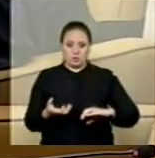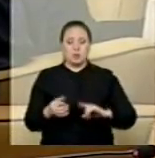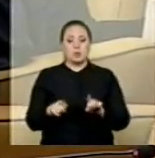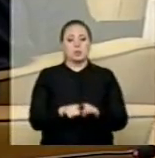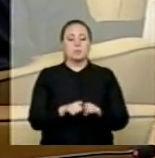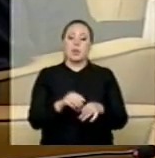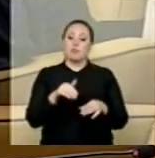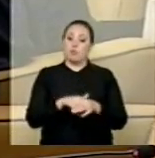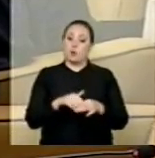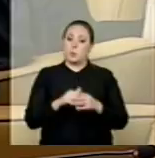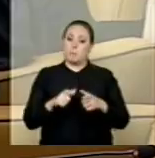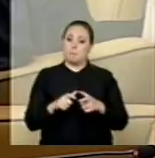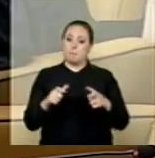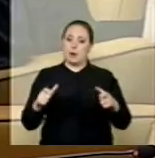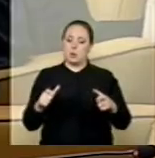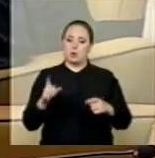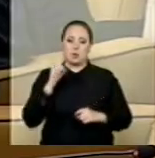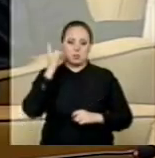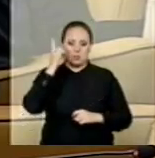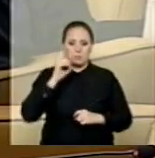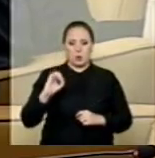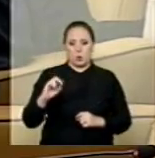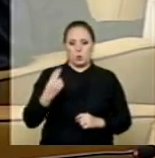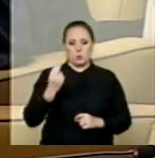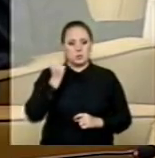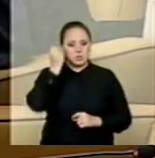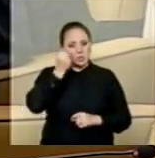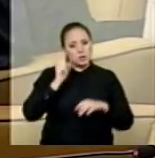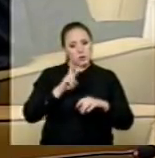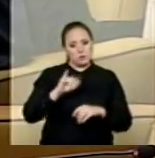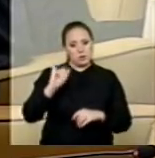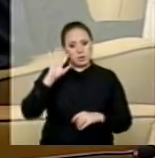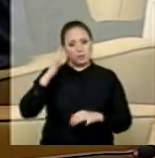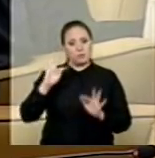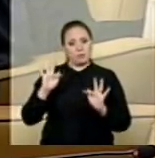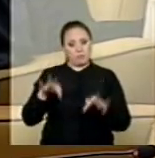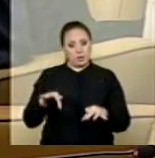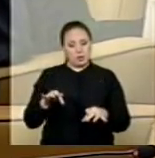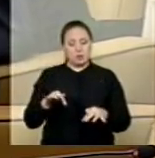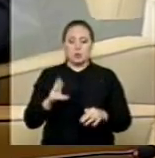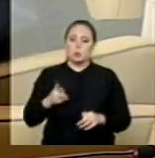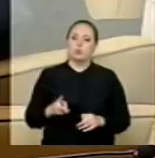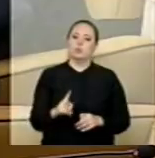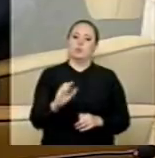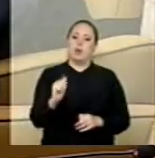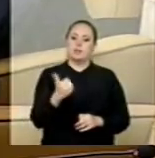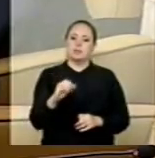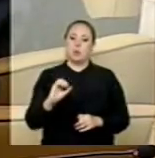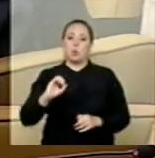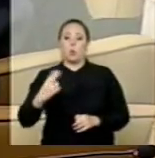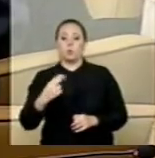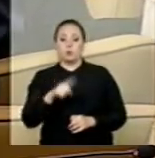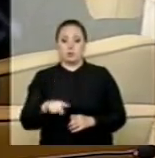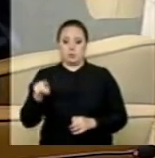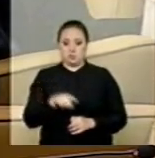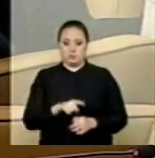da maioria de seus membros, poderá, até decisão final, sustar o andamento da ação. No